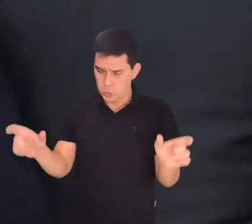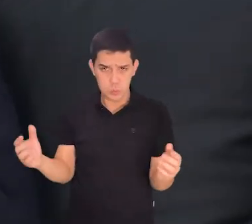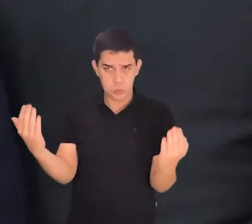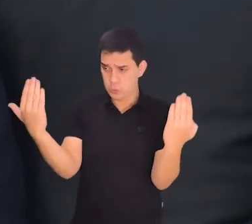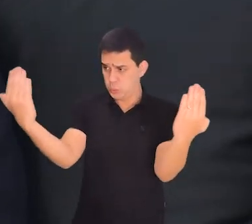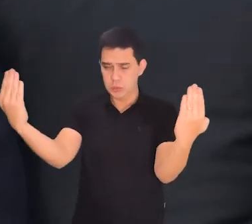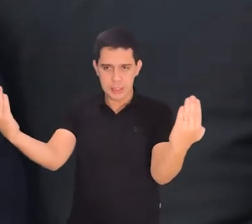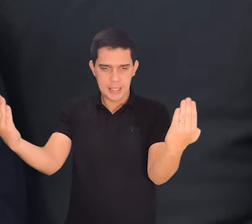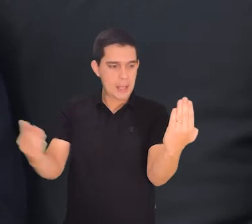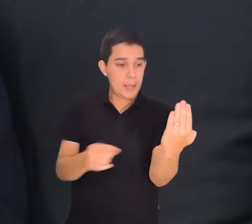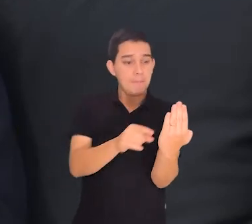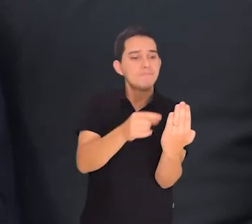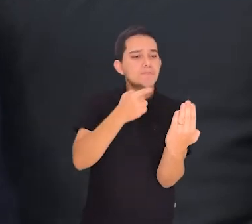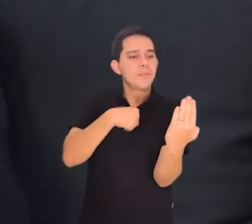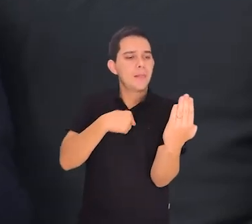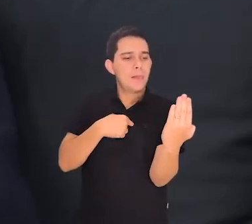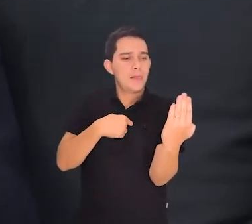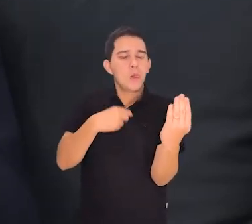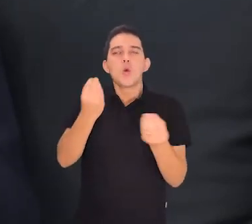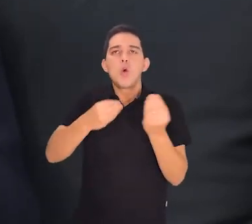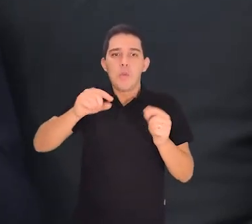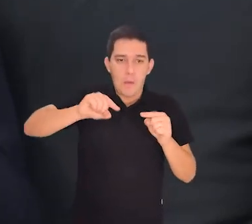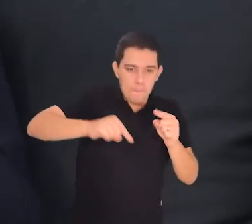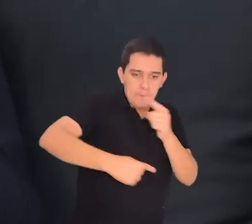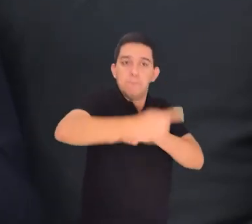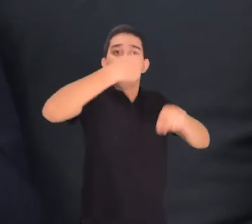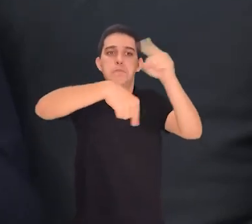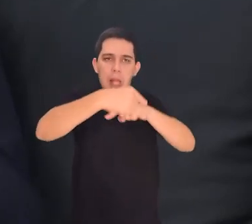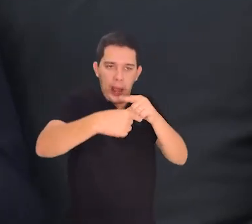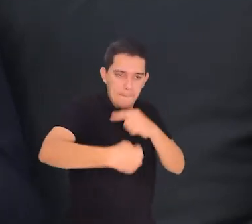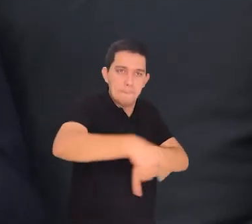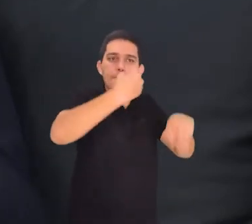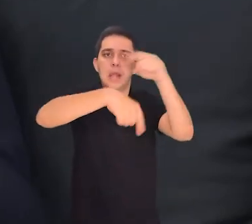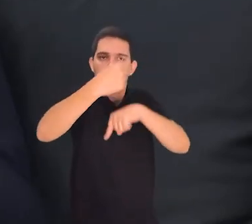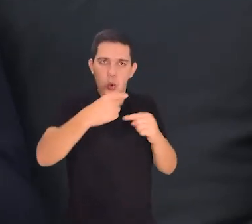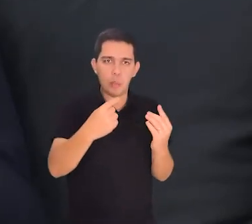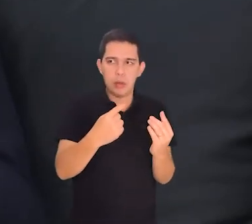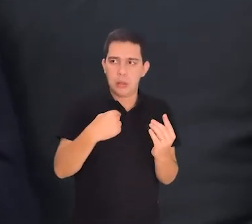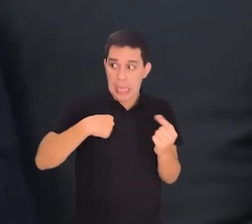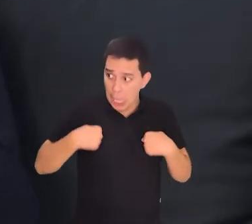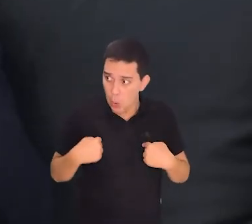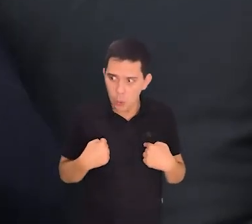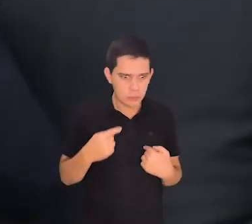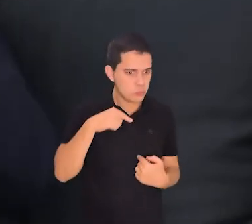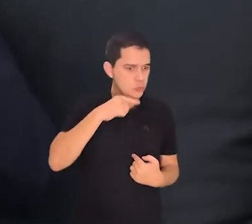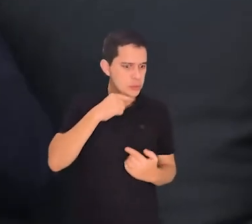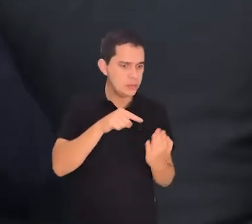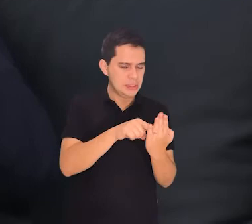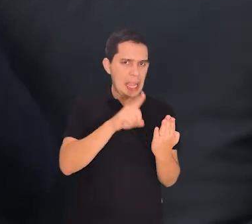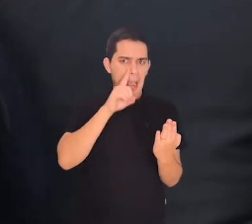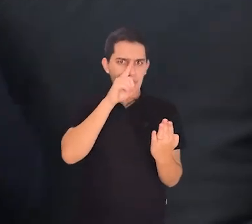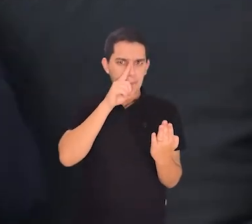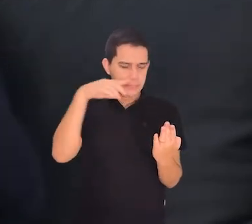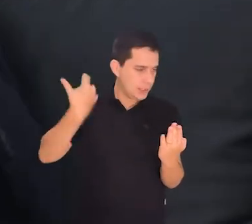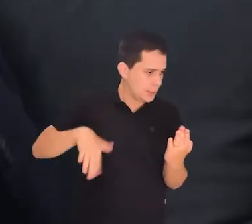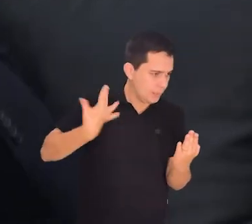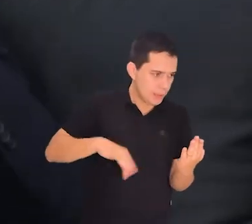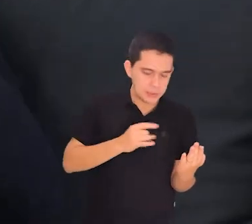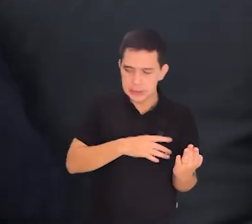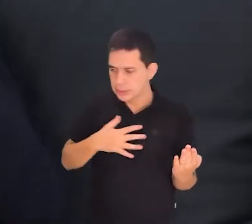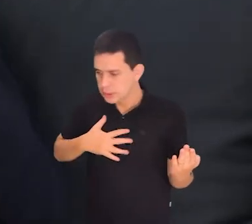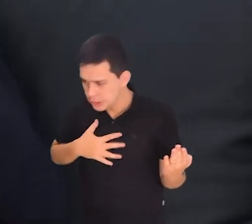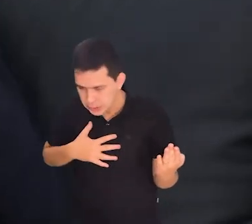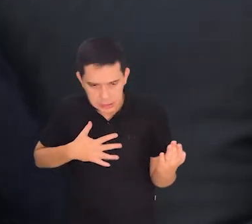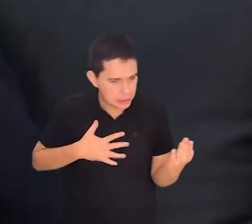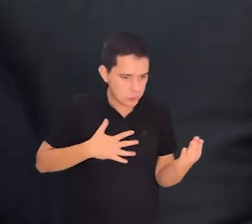eu vou me machucar. O Diego Hipólito vai preencher aquilo e vai falar assim, não, isso não é arriscado. Percebe que é a mesma coisa, uhum. O